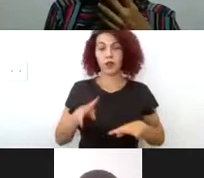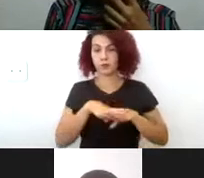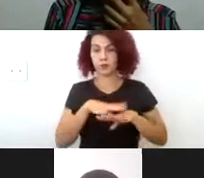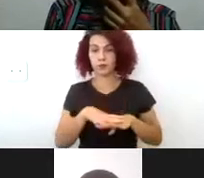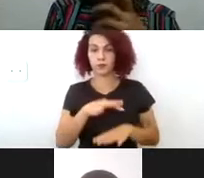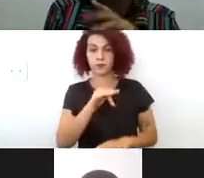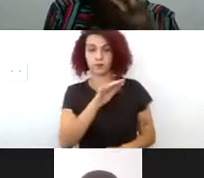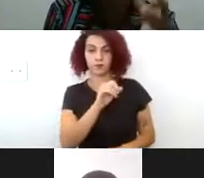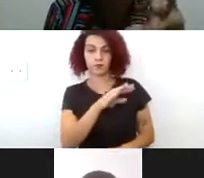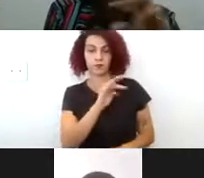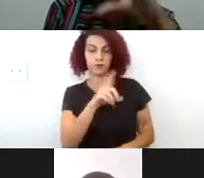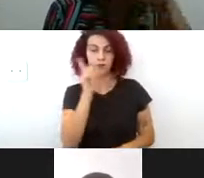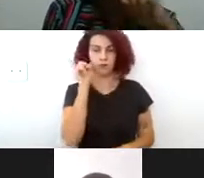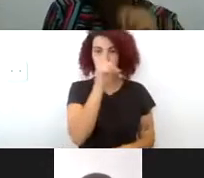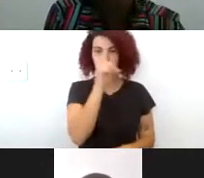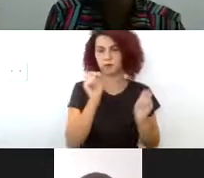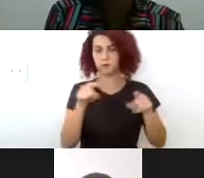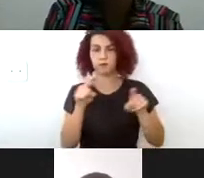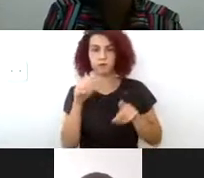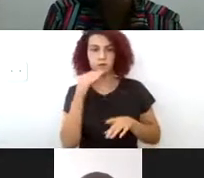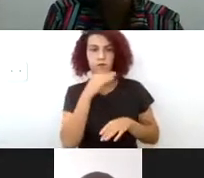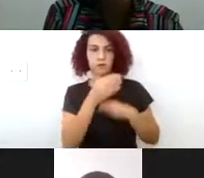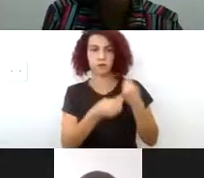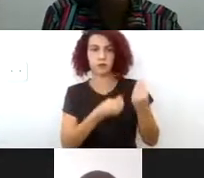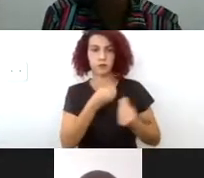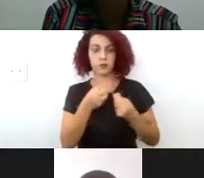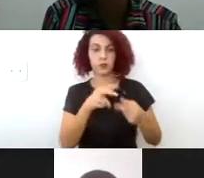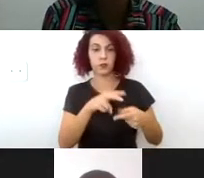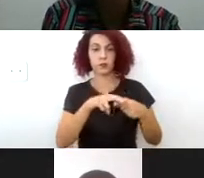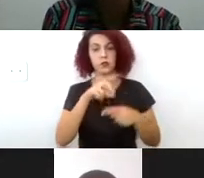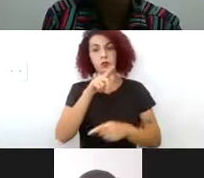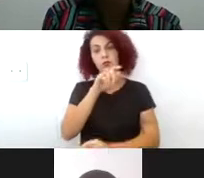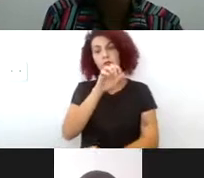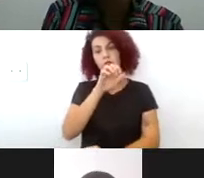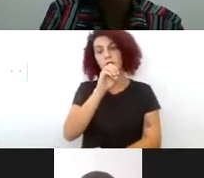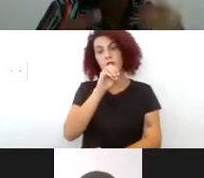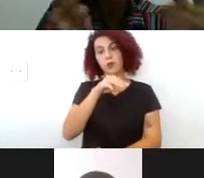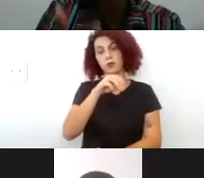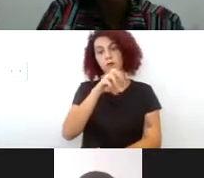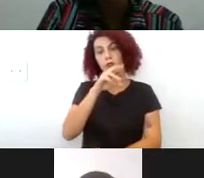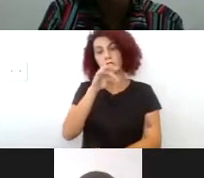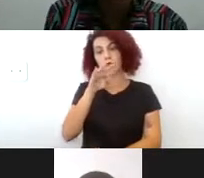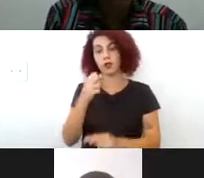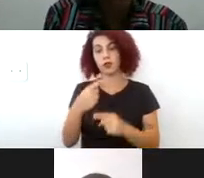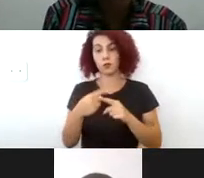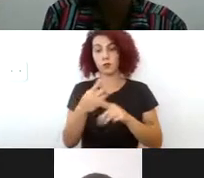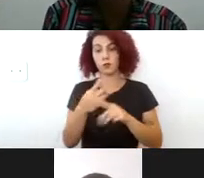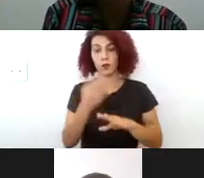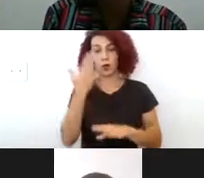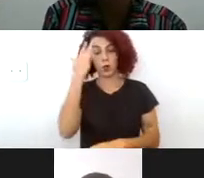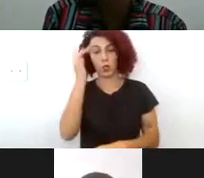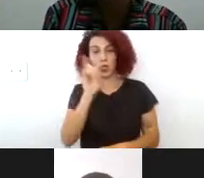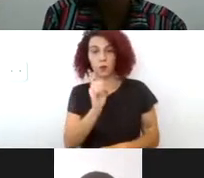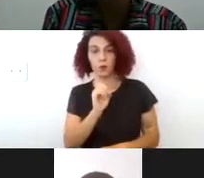fractal é muito difícil não dá para você perceber exatamente por isso que se criou a geometria gente porque os brancos não entenderam matemática